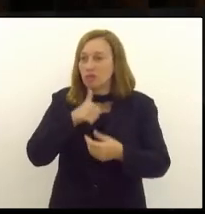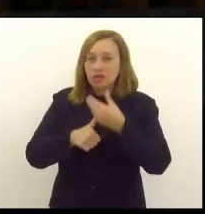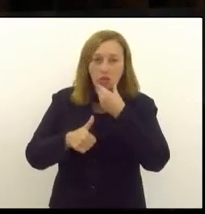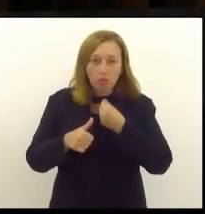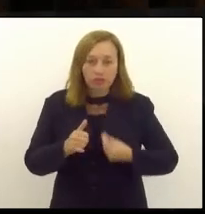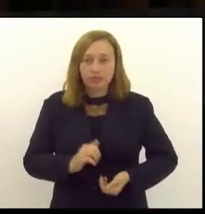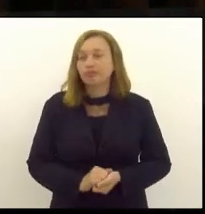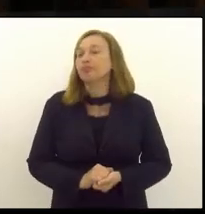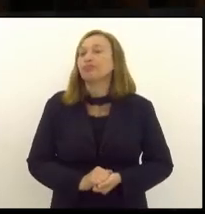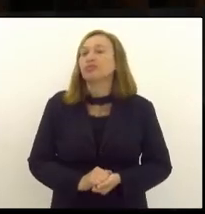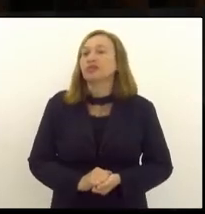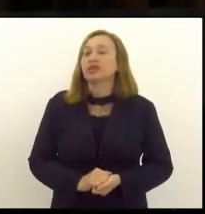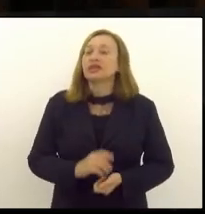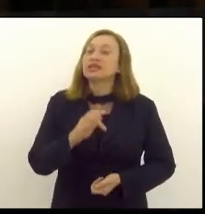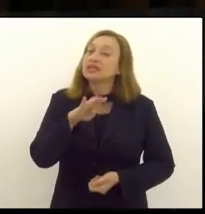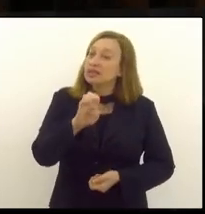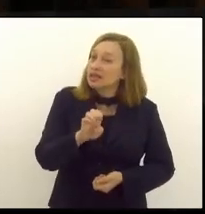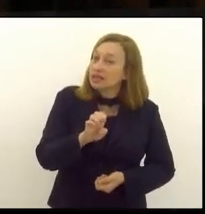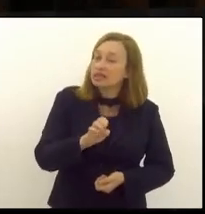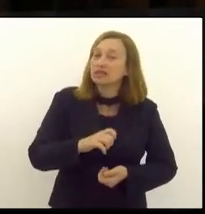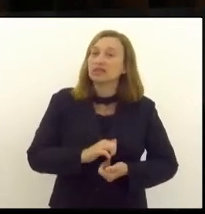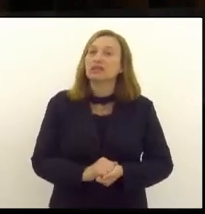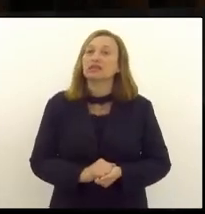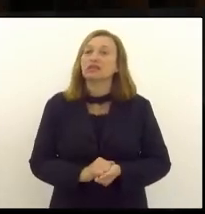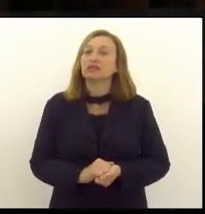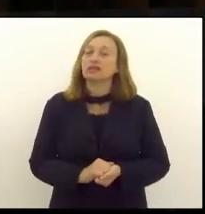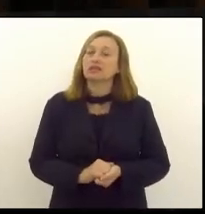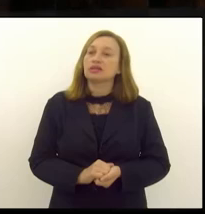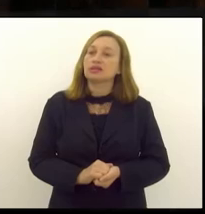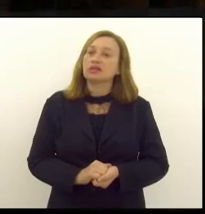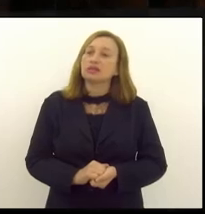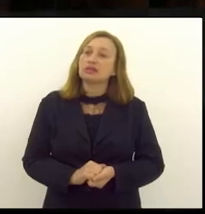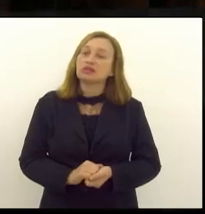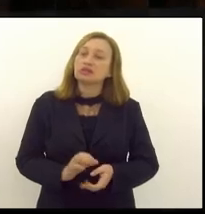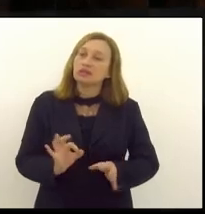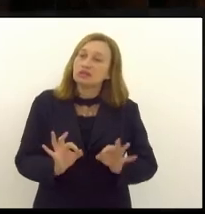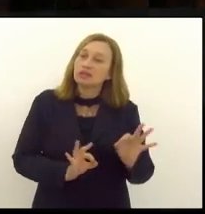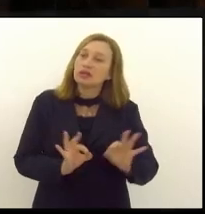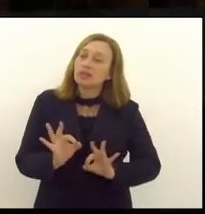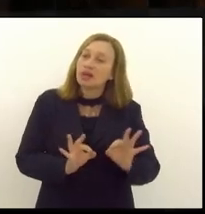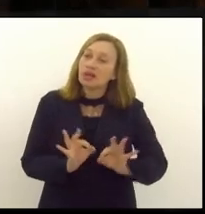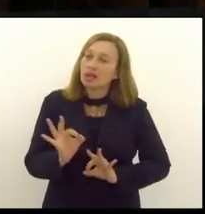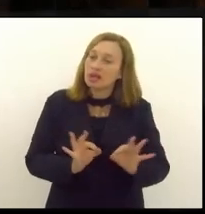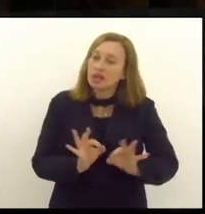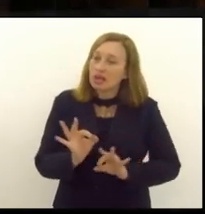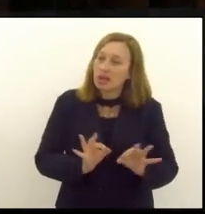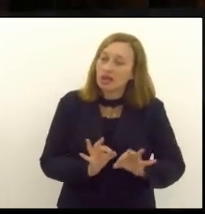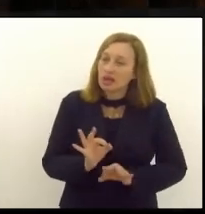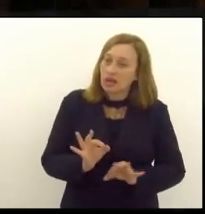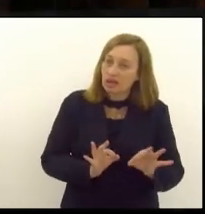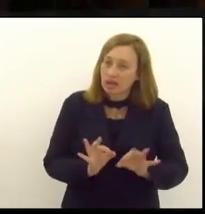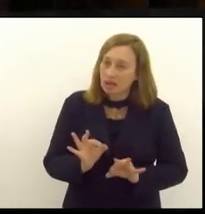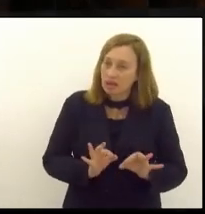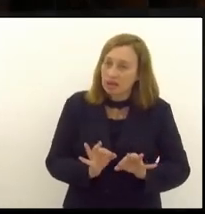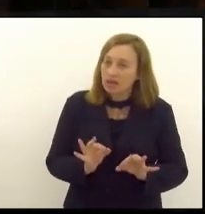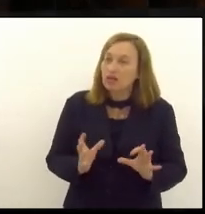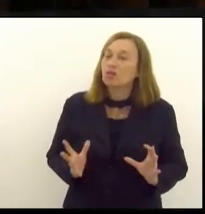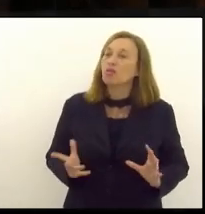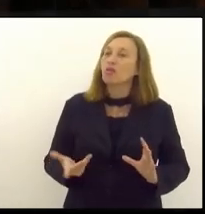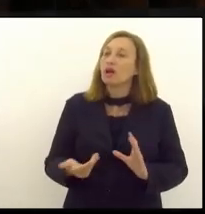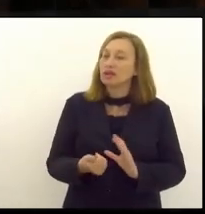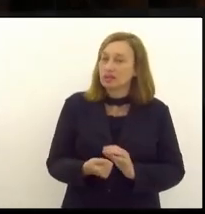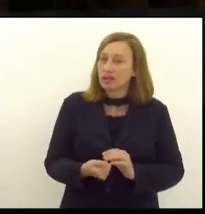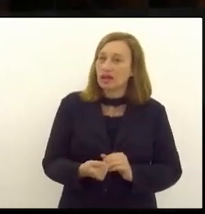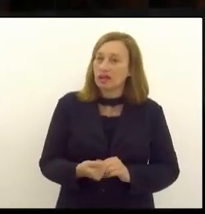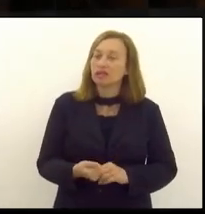trabalhadoras. Sirlene soube projetar sua atuação para além das atribuições ordinárias dos